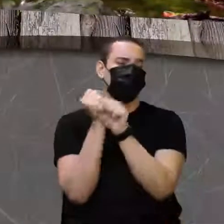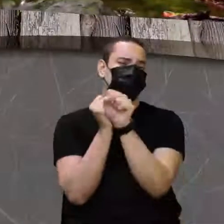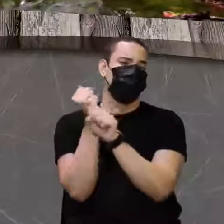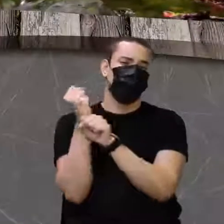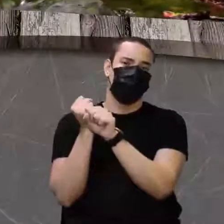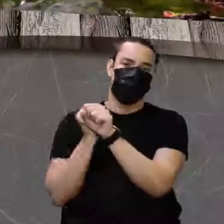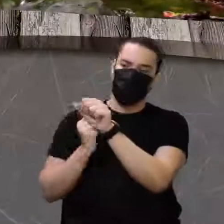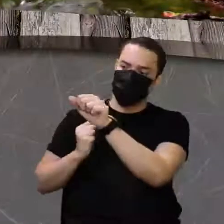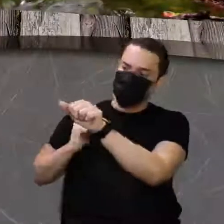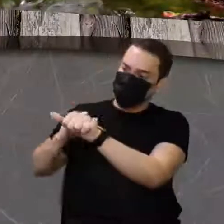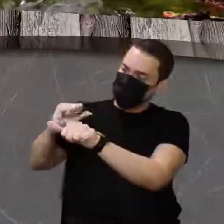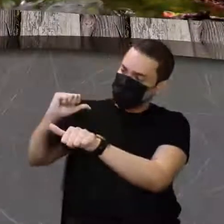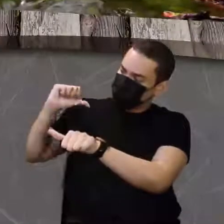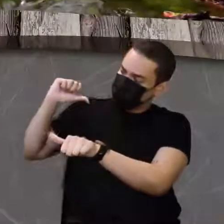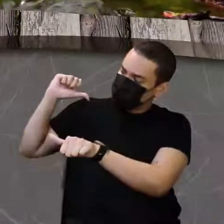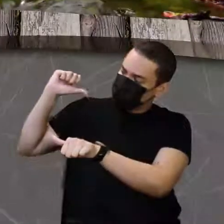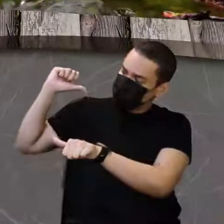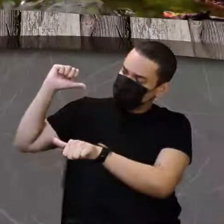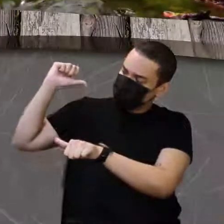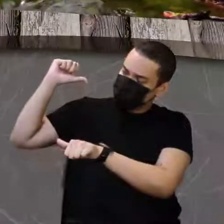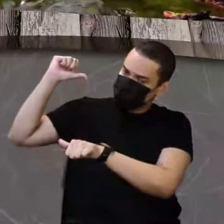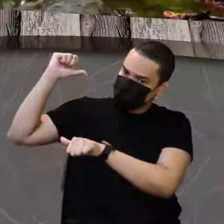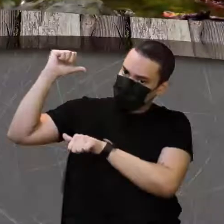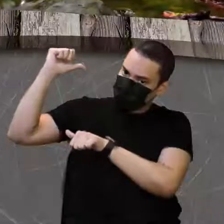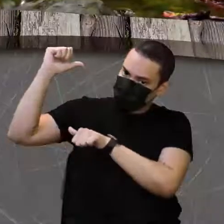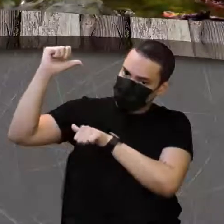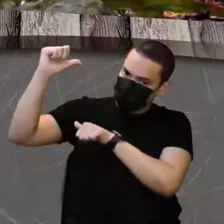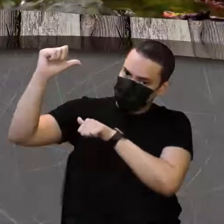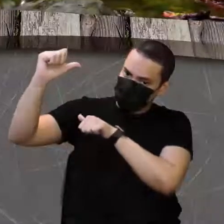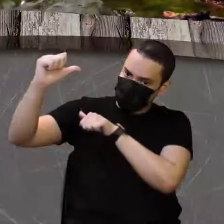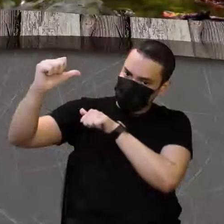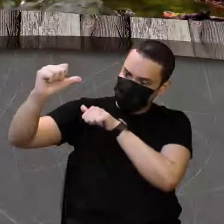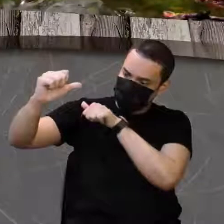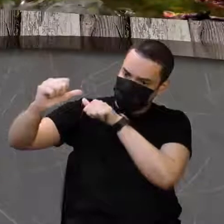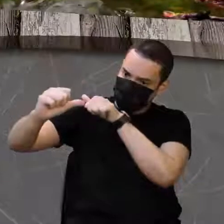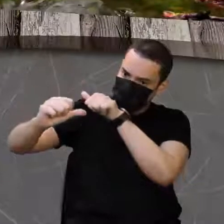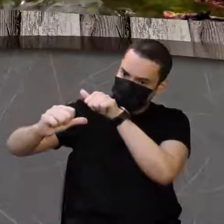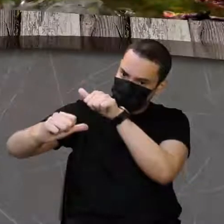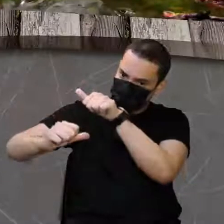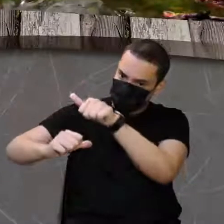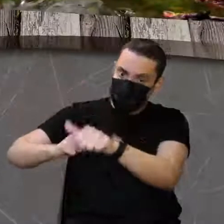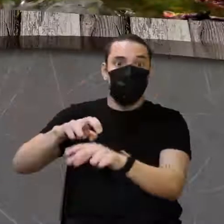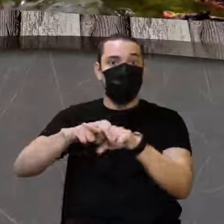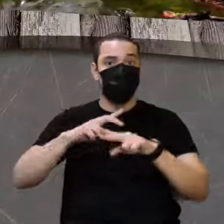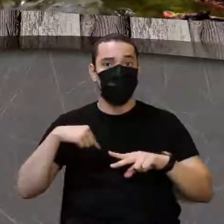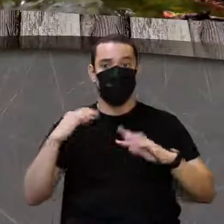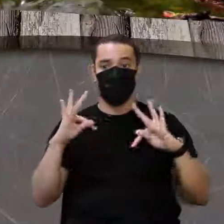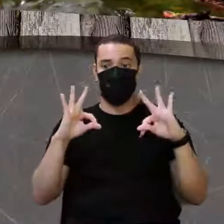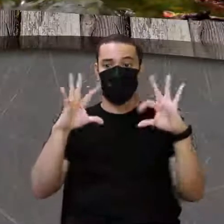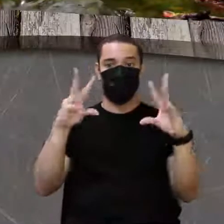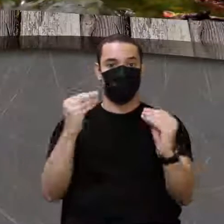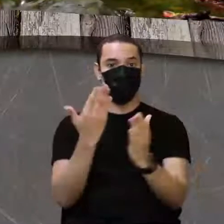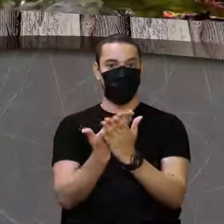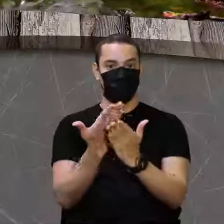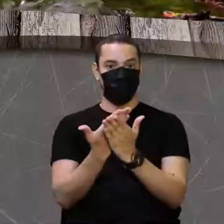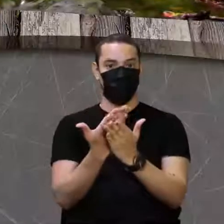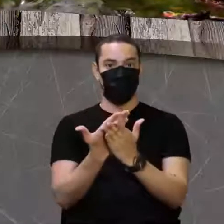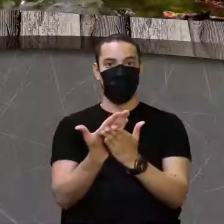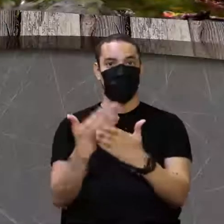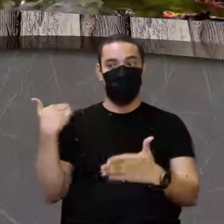anos para que aconteça. Por isso a gente estudou todos aqueles processos de